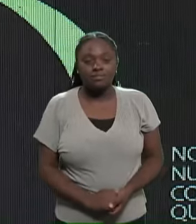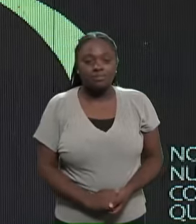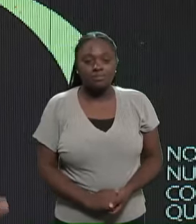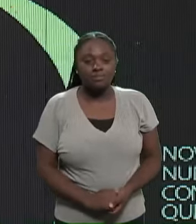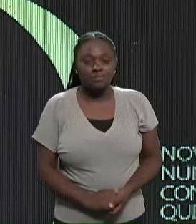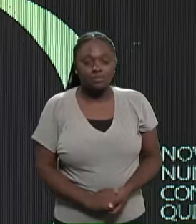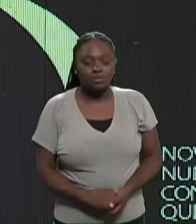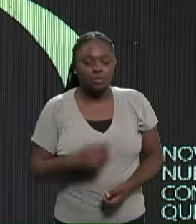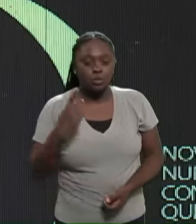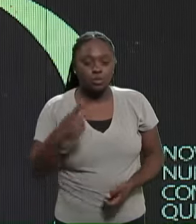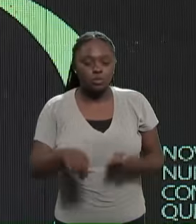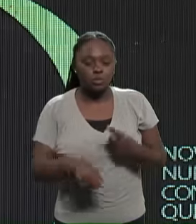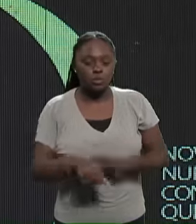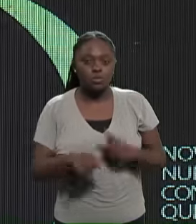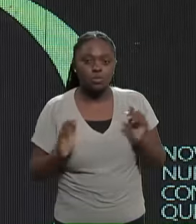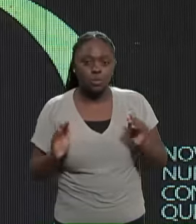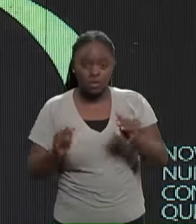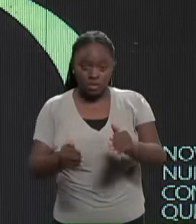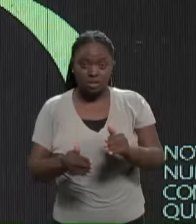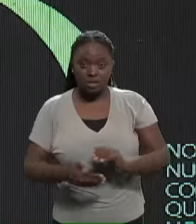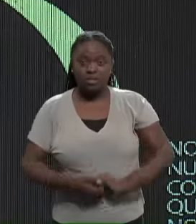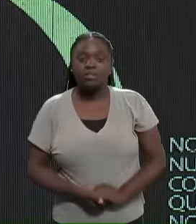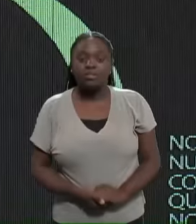chegou a tua hora.